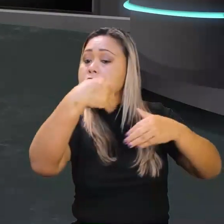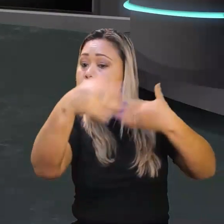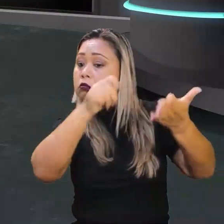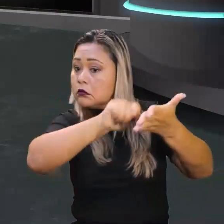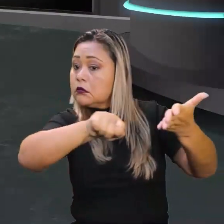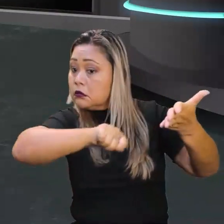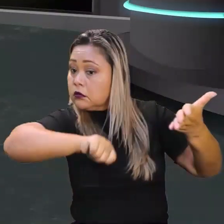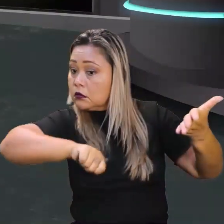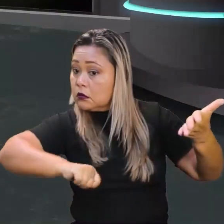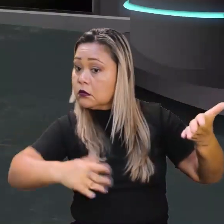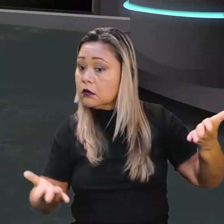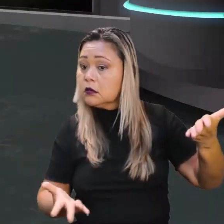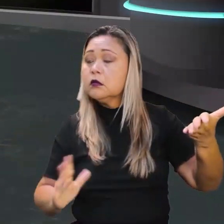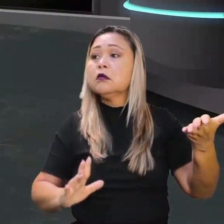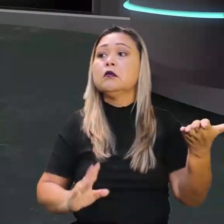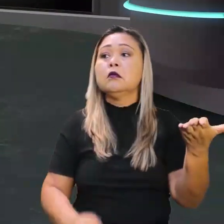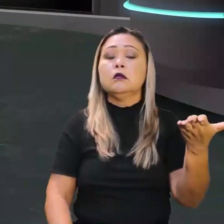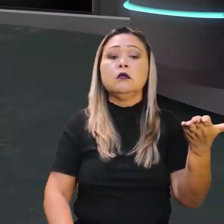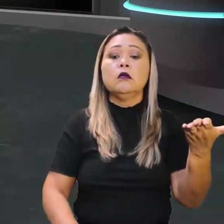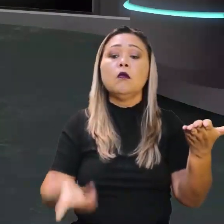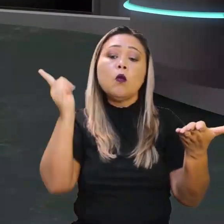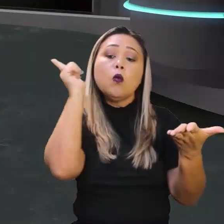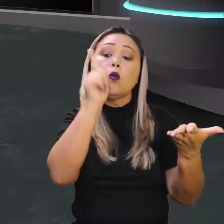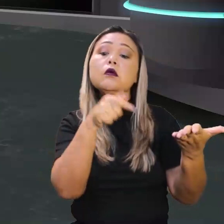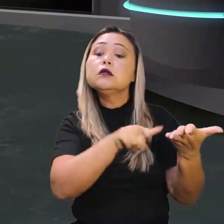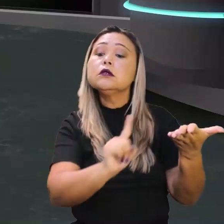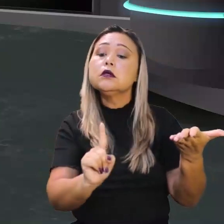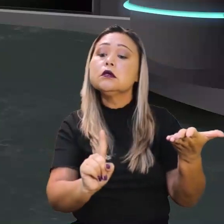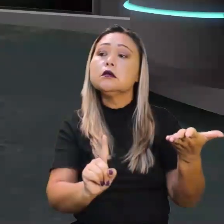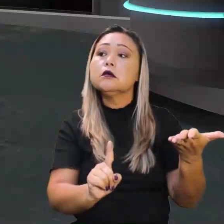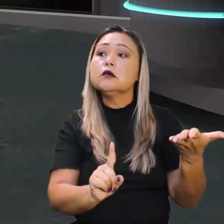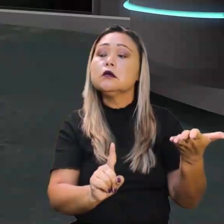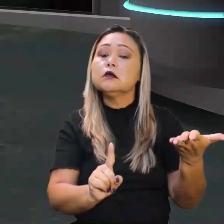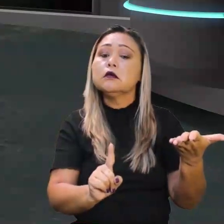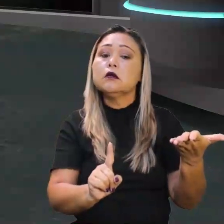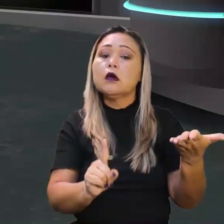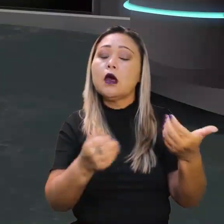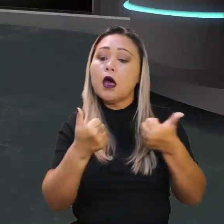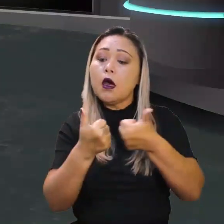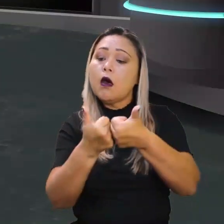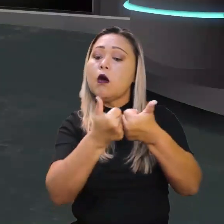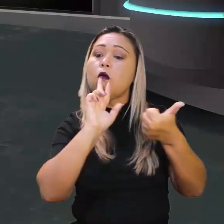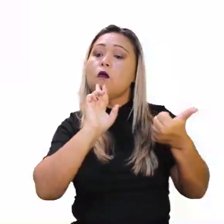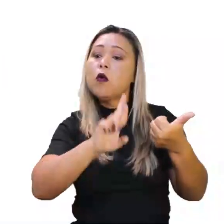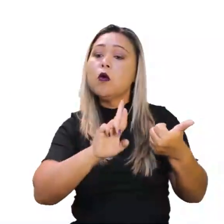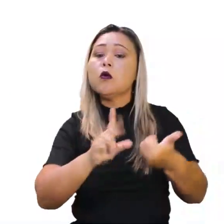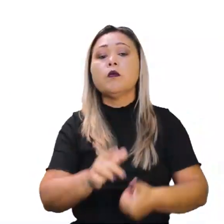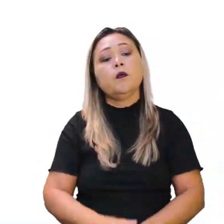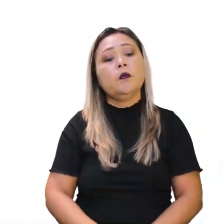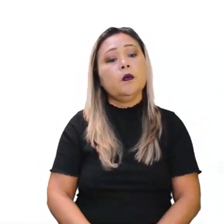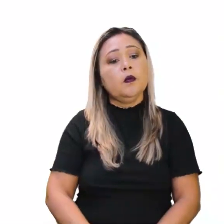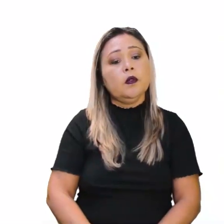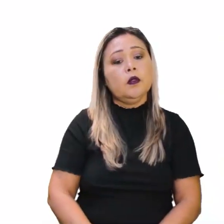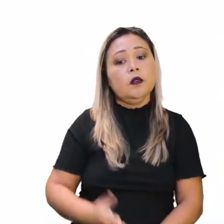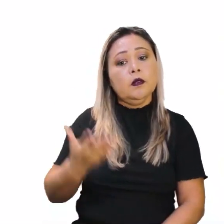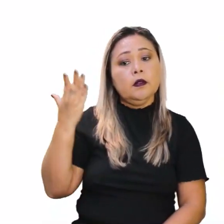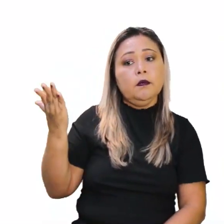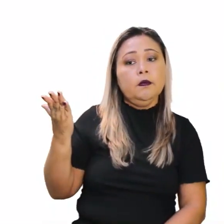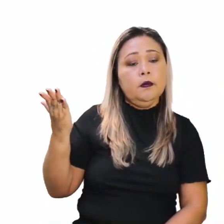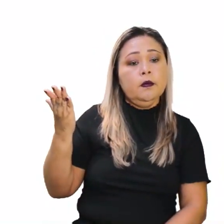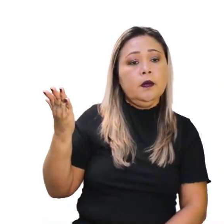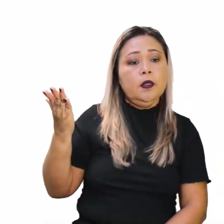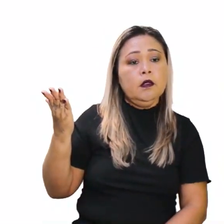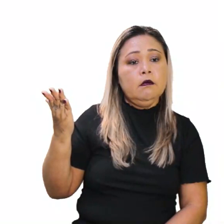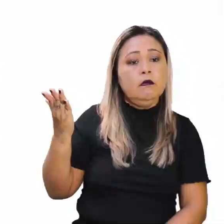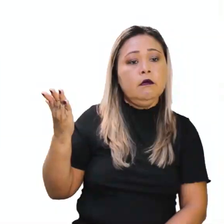o que vocês conseguiram anotar aí, se vocês se aproximaram aqui da nossa resposta. Vamos voltar aqui na nossa tela.